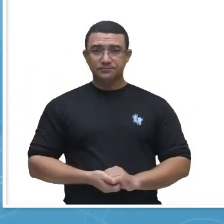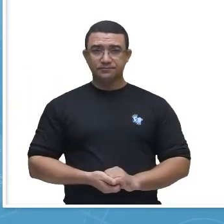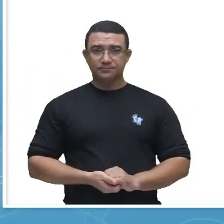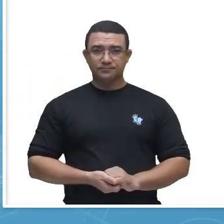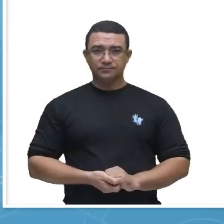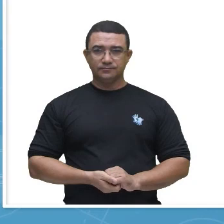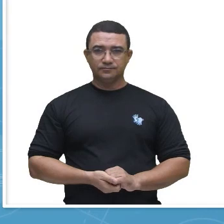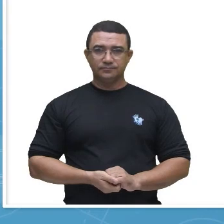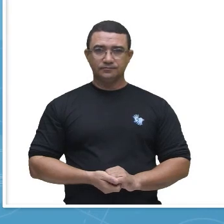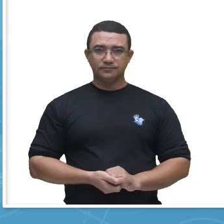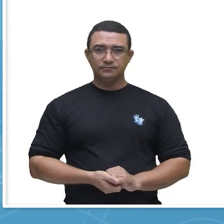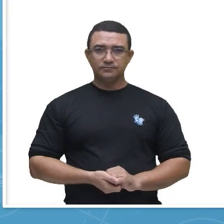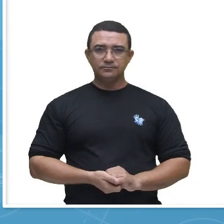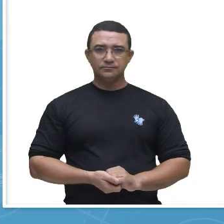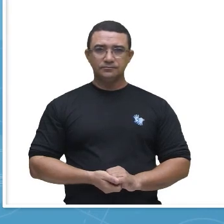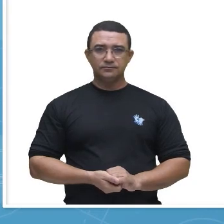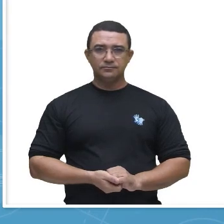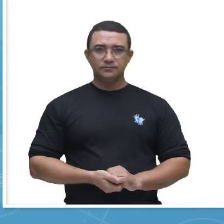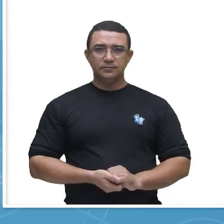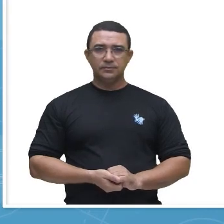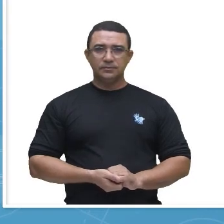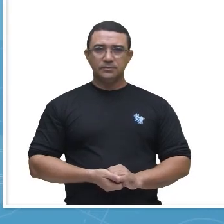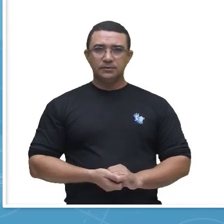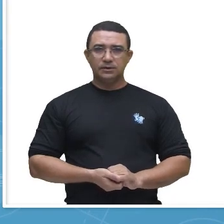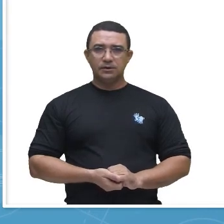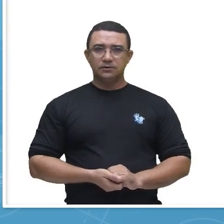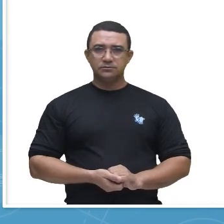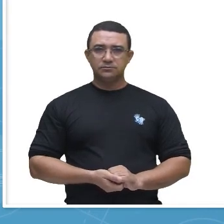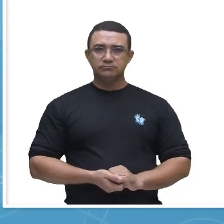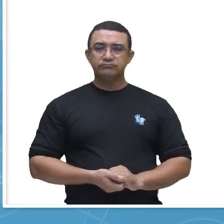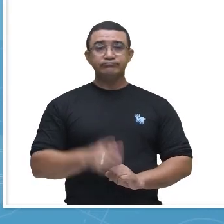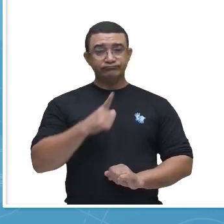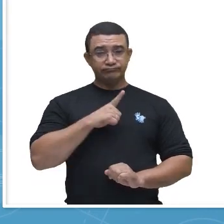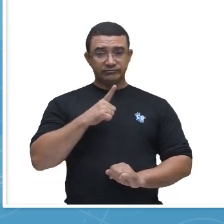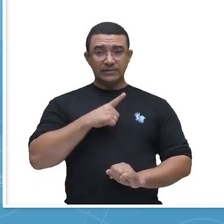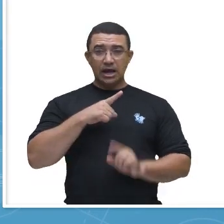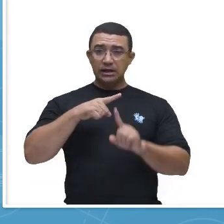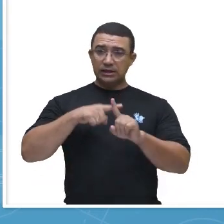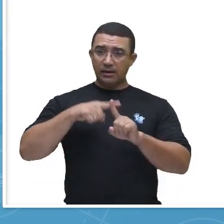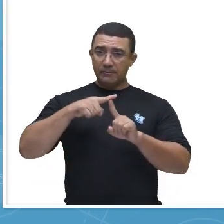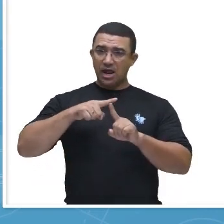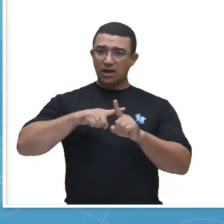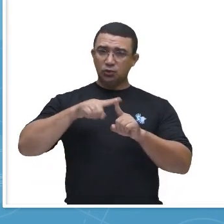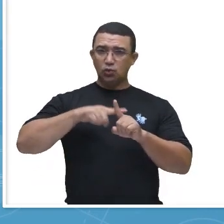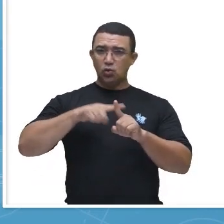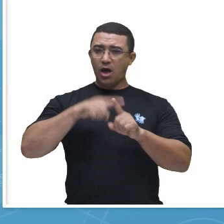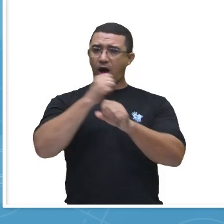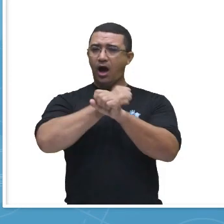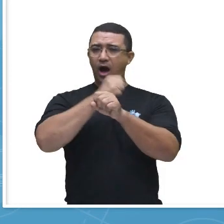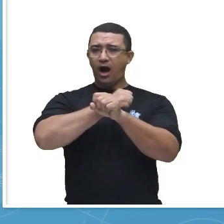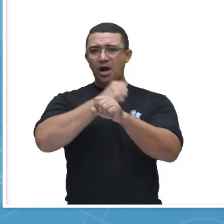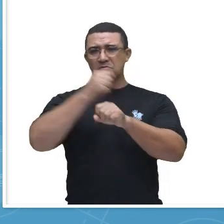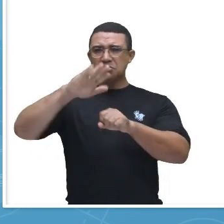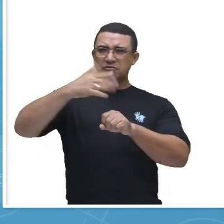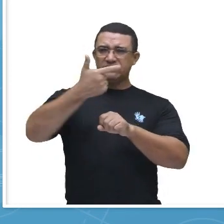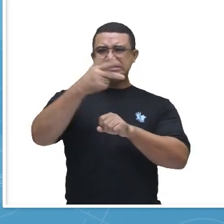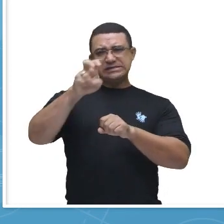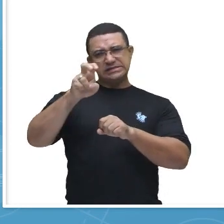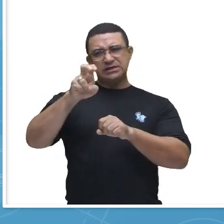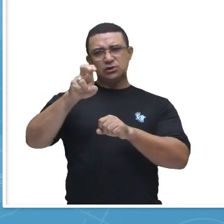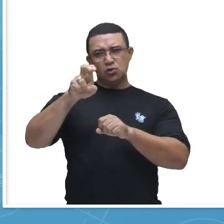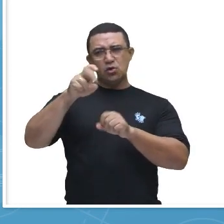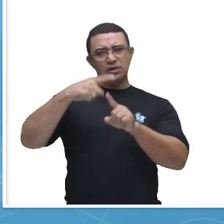bom? Vamos lá, segunda questão. A segunda questão diz o seguinte: possui temperatura média anual de